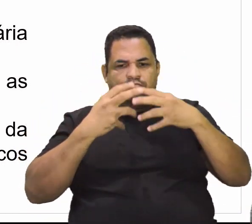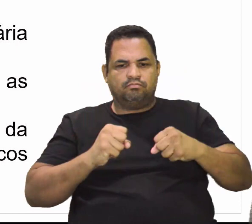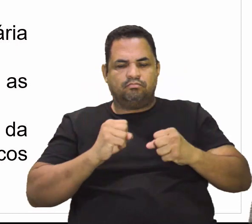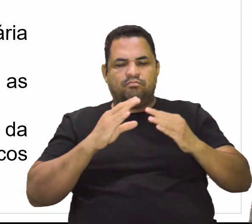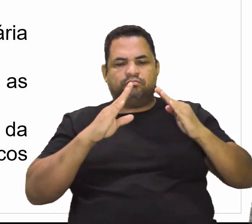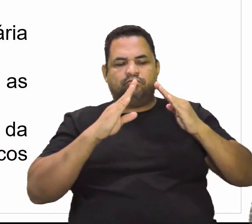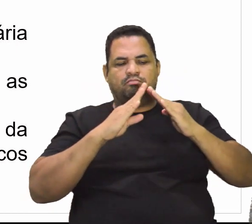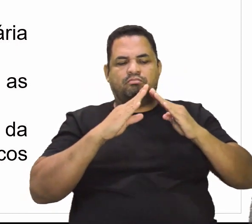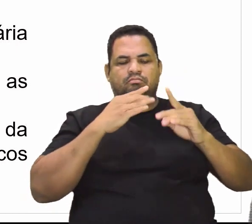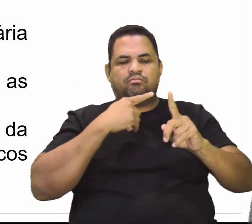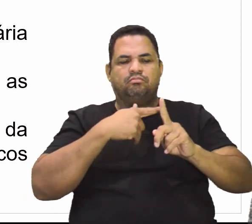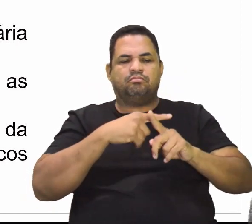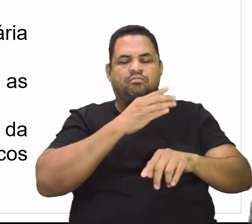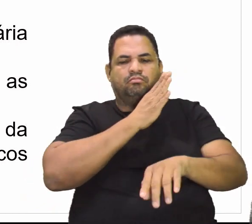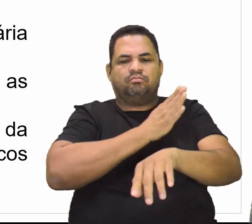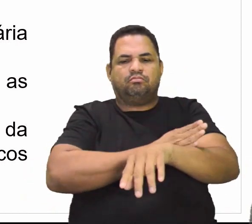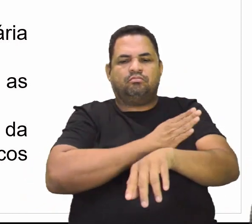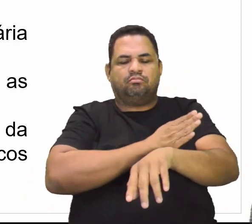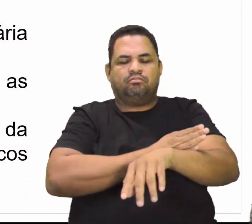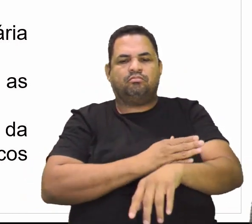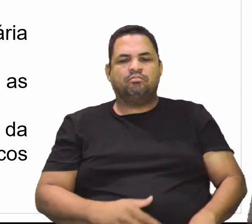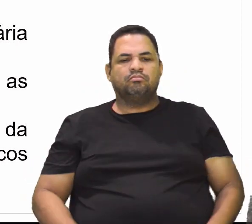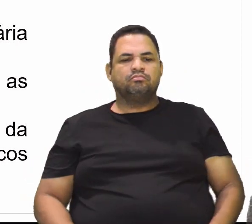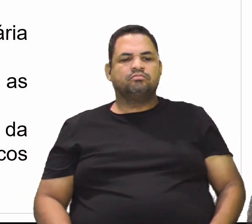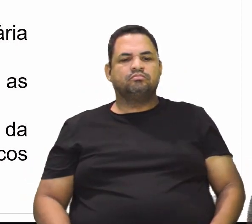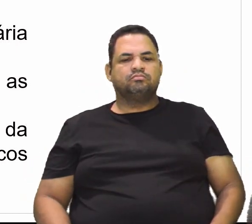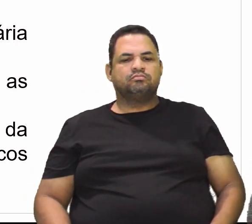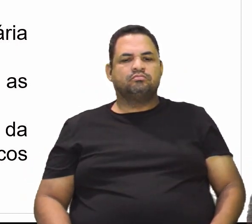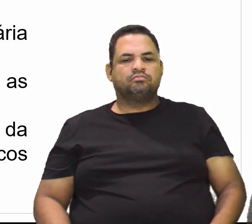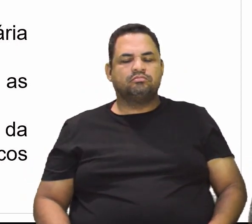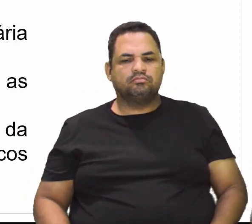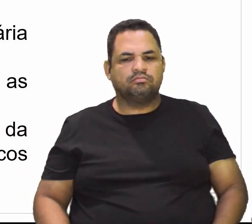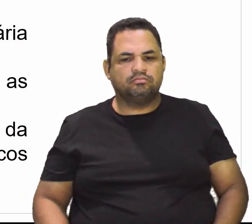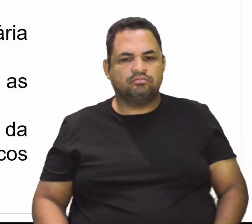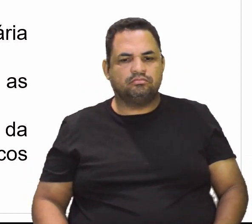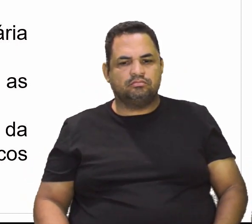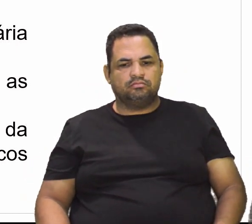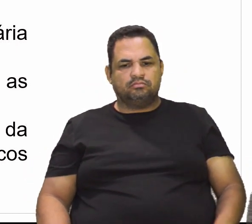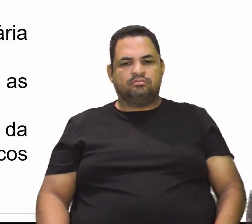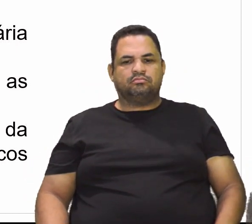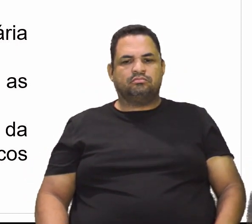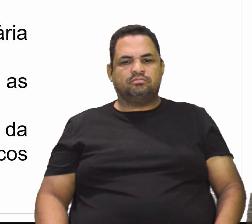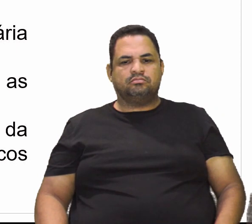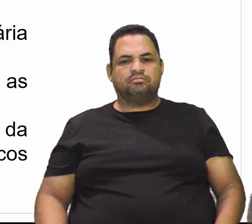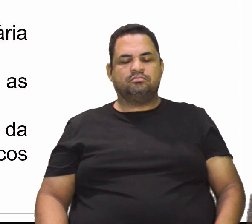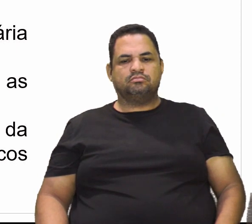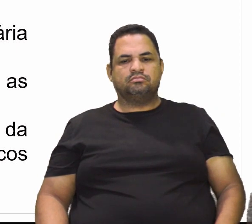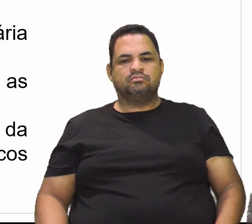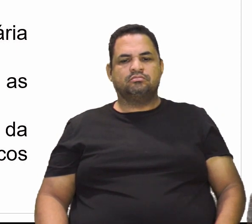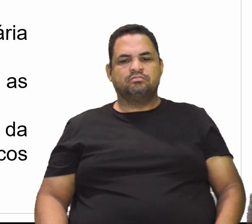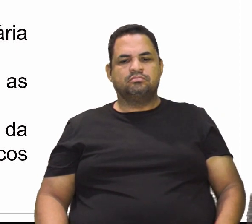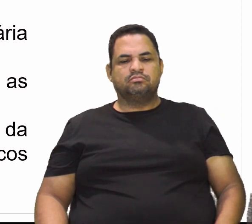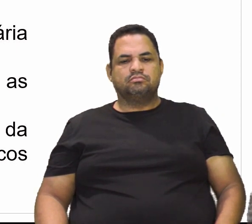Igreja medieval. Não, a Igreja medieval que achava que o universo era geocêntrico.